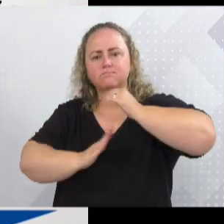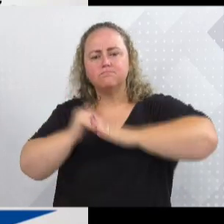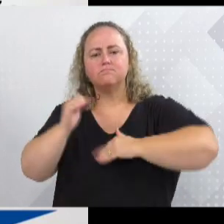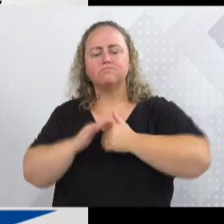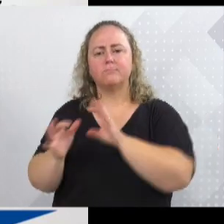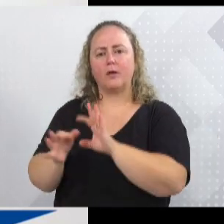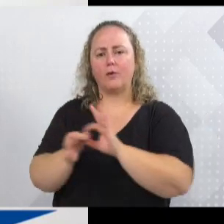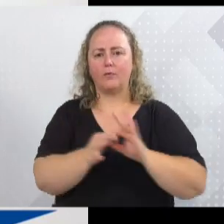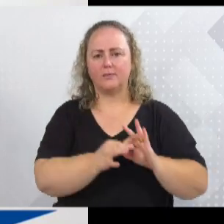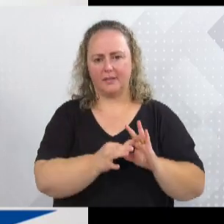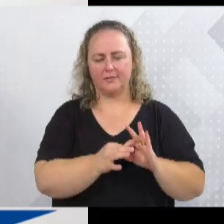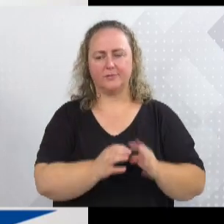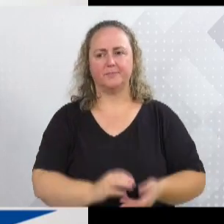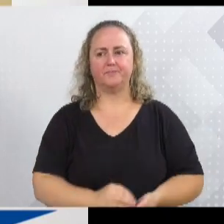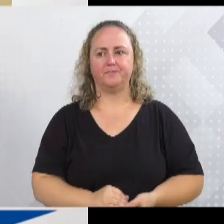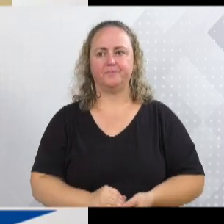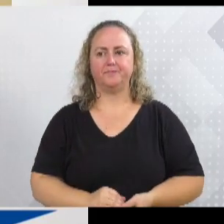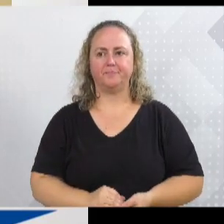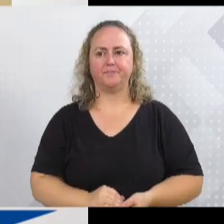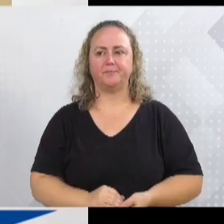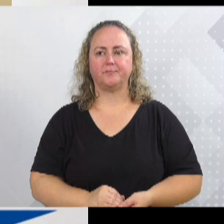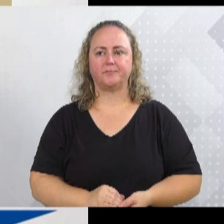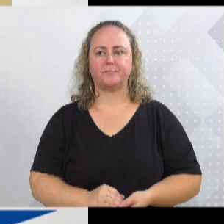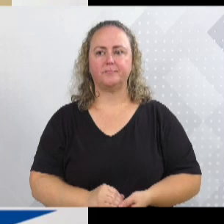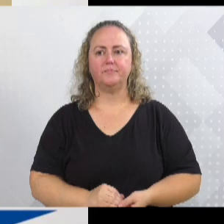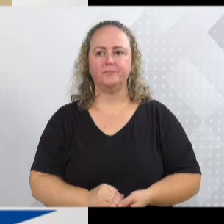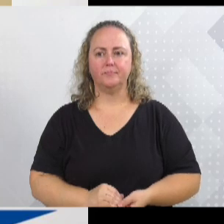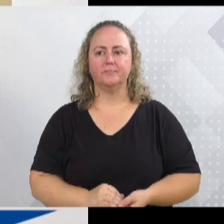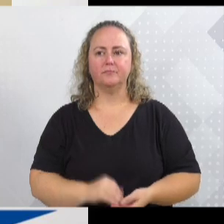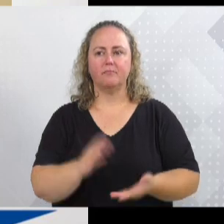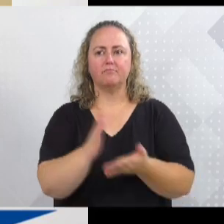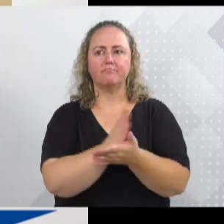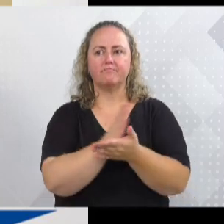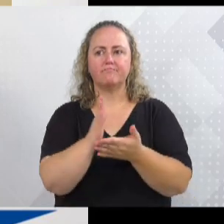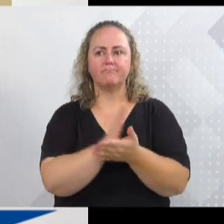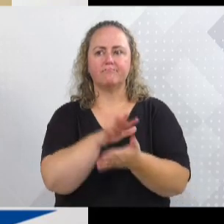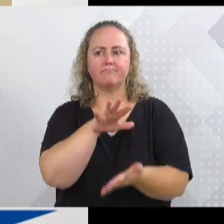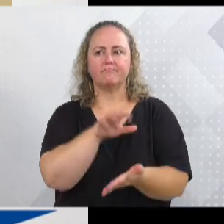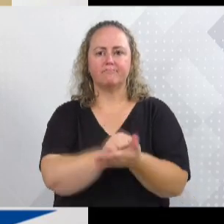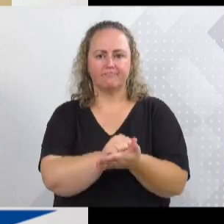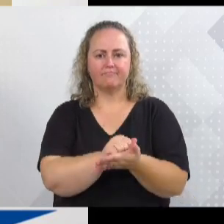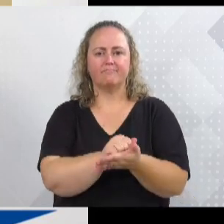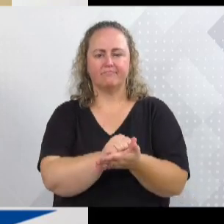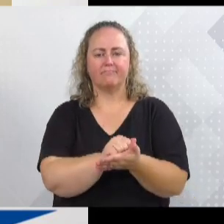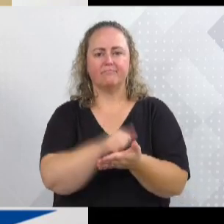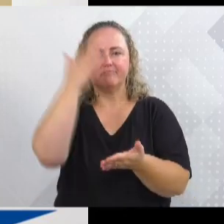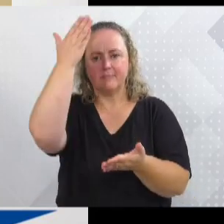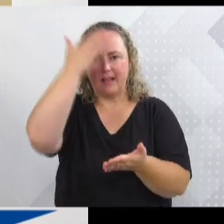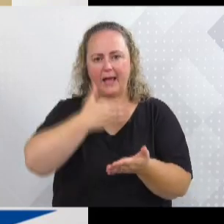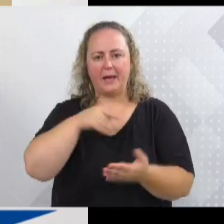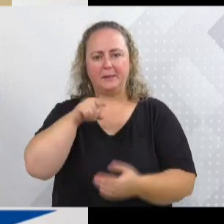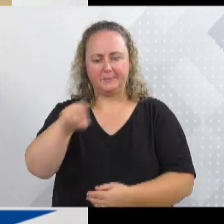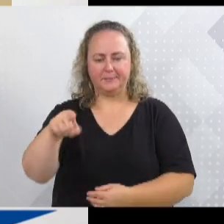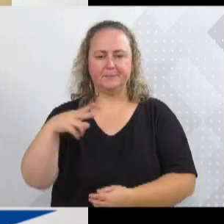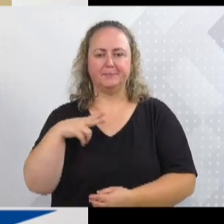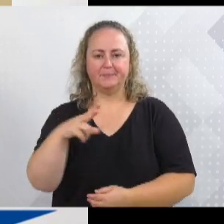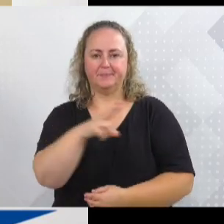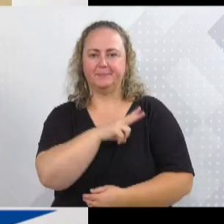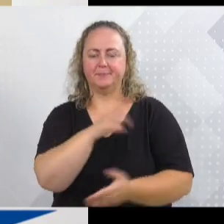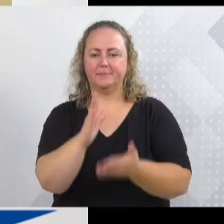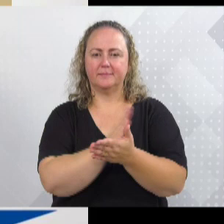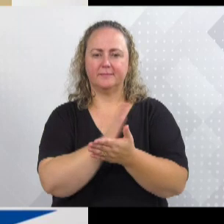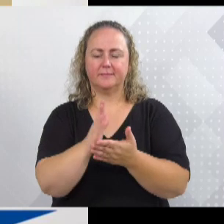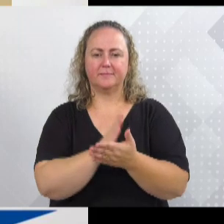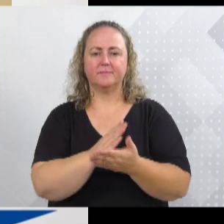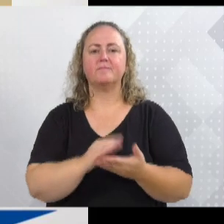contexto interprofissional. E aqui tem alguns registros, né, de alguns pacientes que